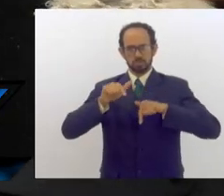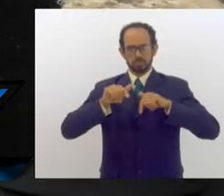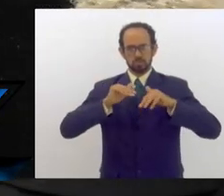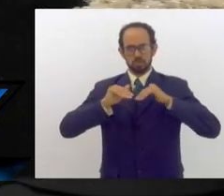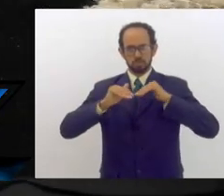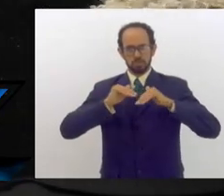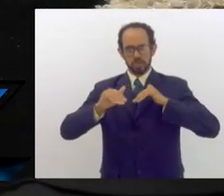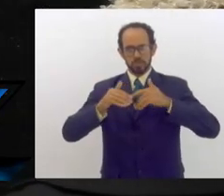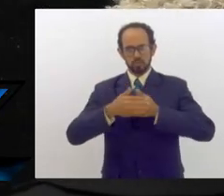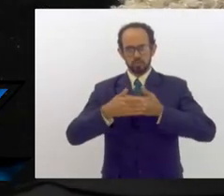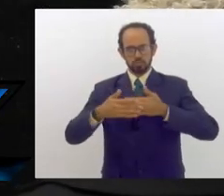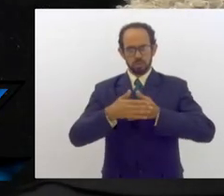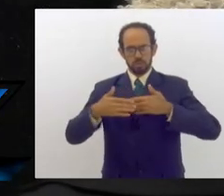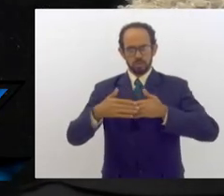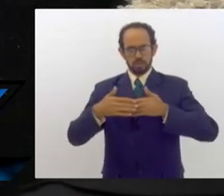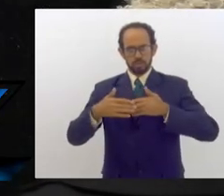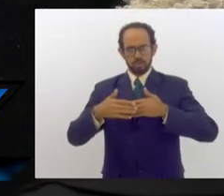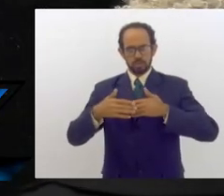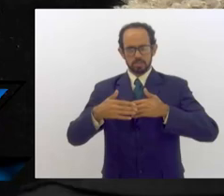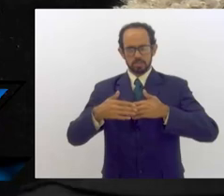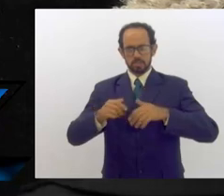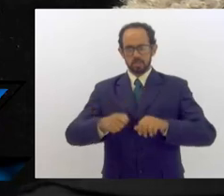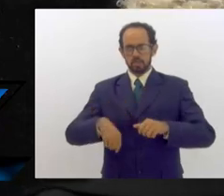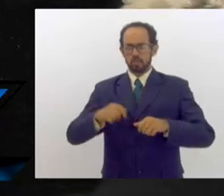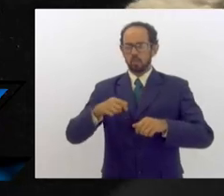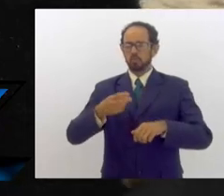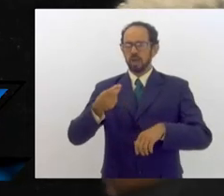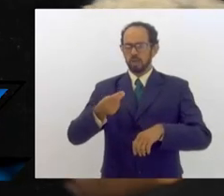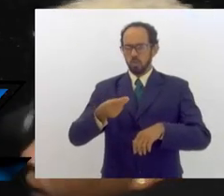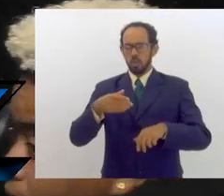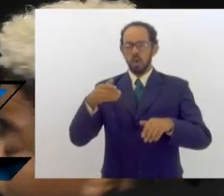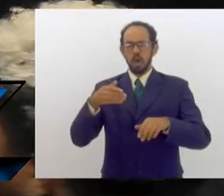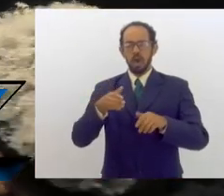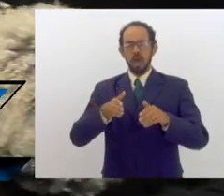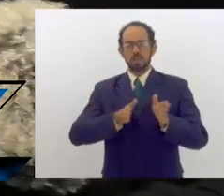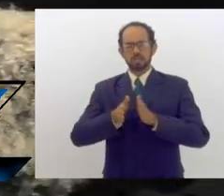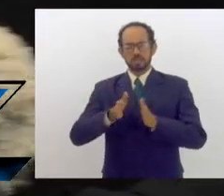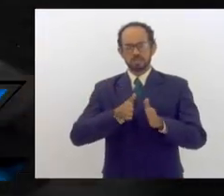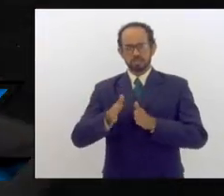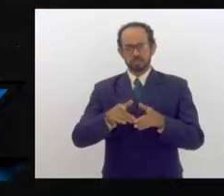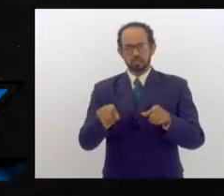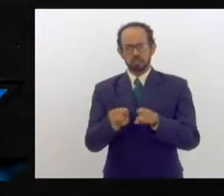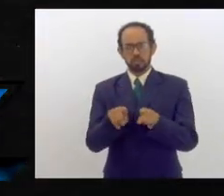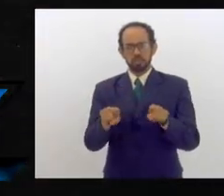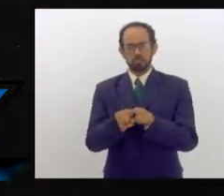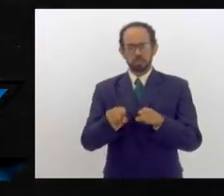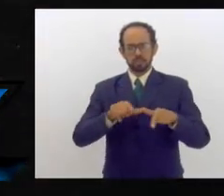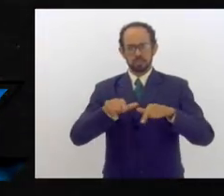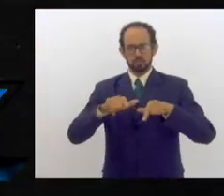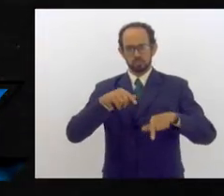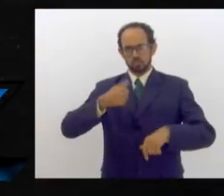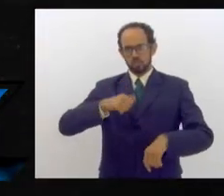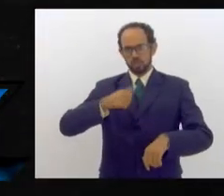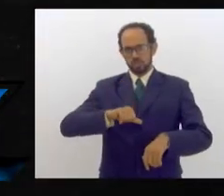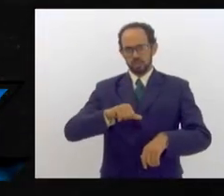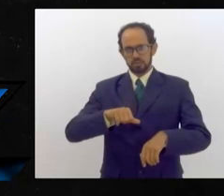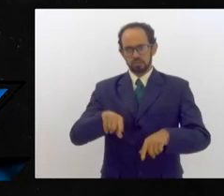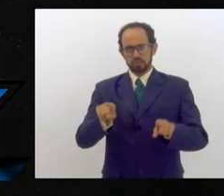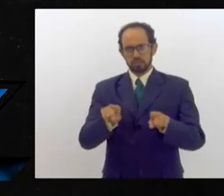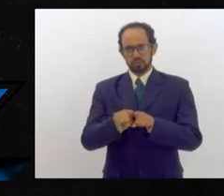passagem de com preço acessível e ter serviço de qualidade e